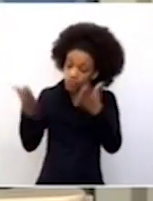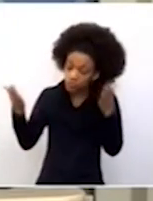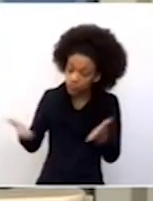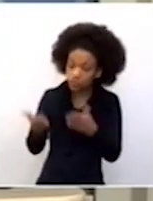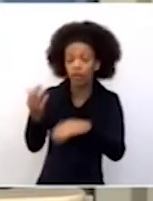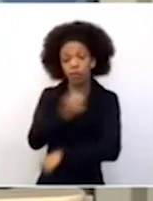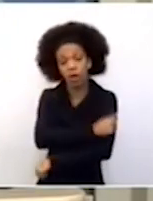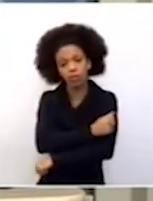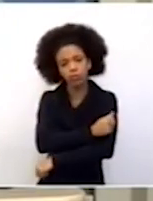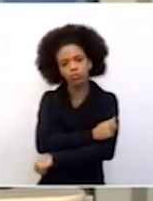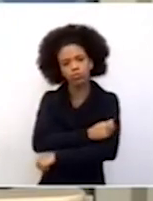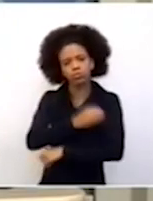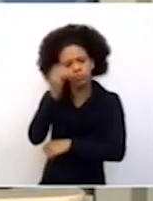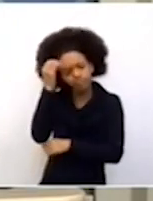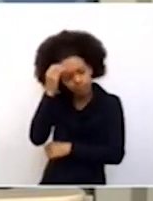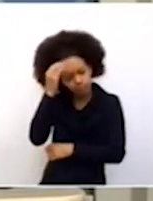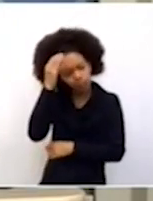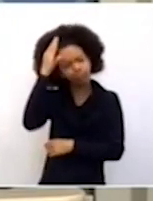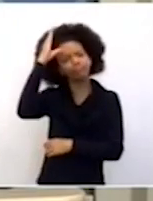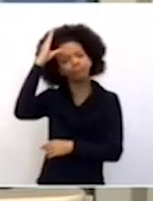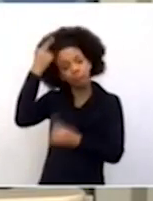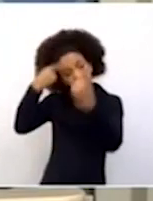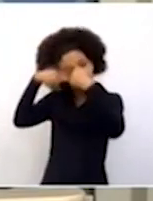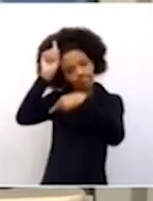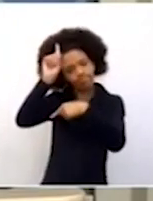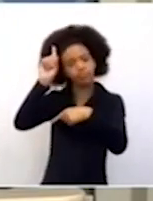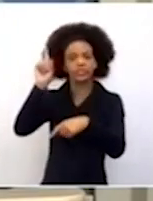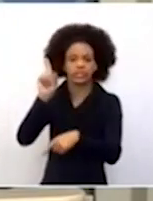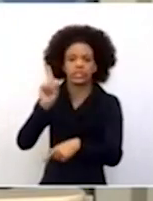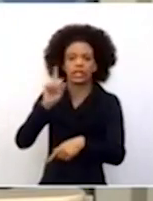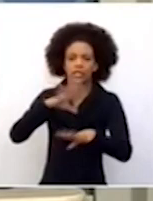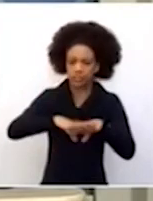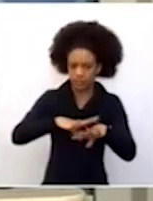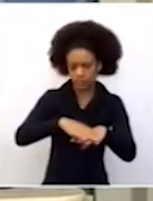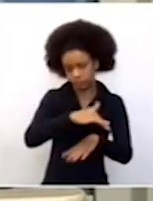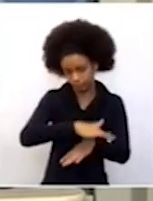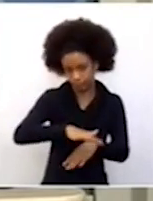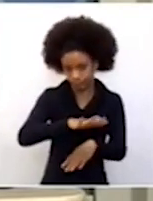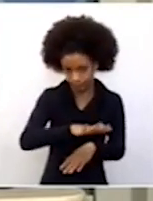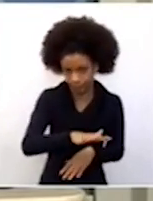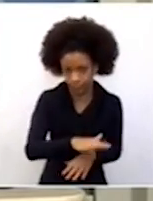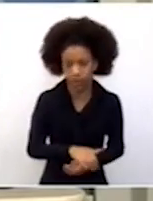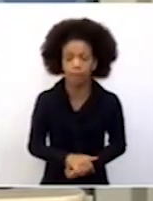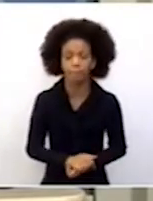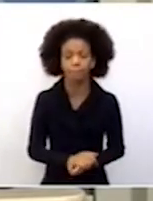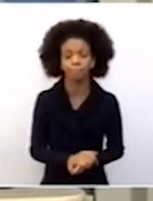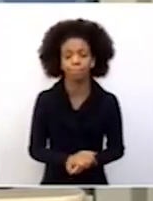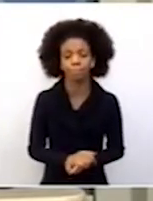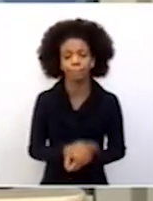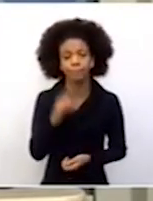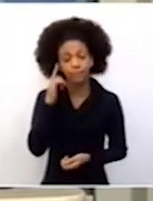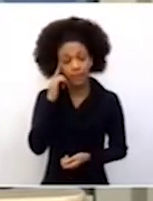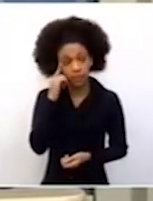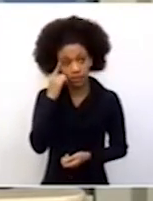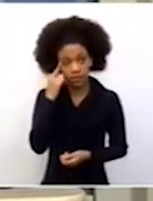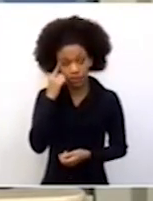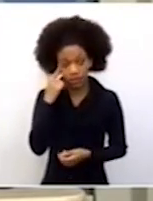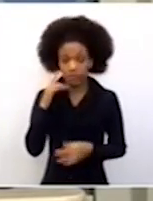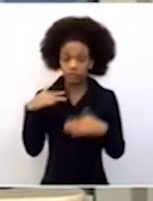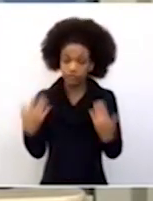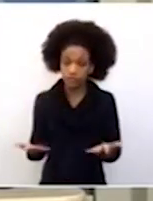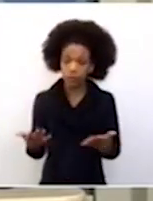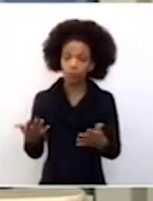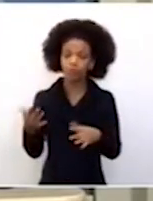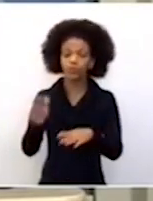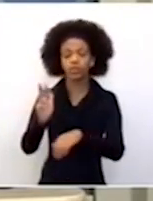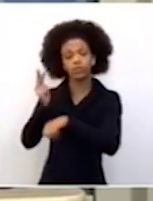seu pensamento matemático, ser assim, dentro das temáticas da área da matemática, tá? E para isso, né, nós vamos trazer um vídeo